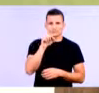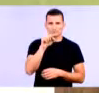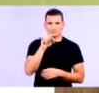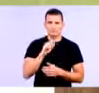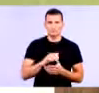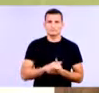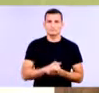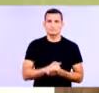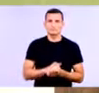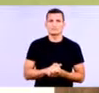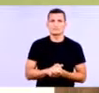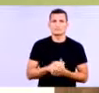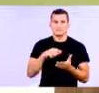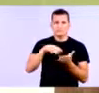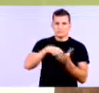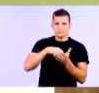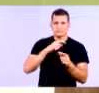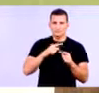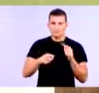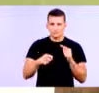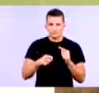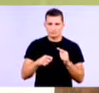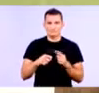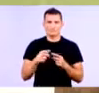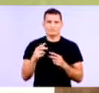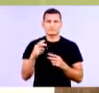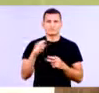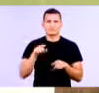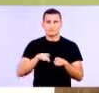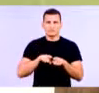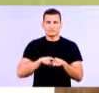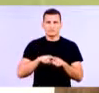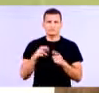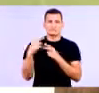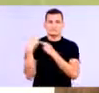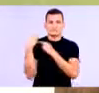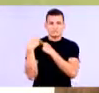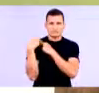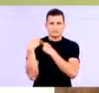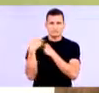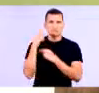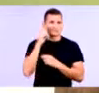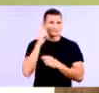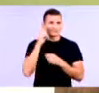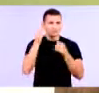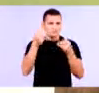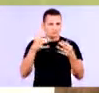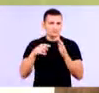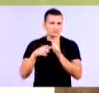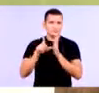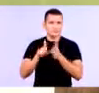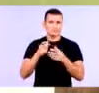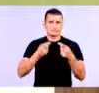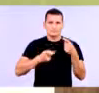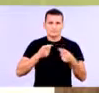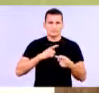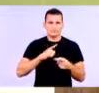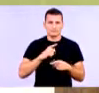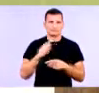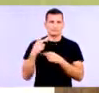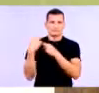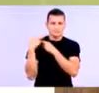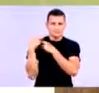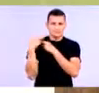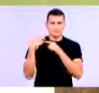as violações e punir os responsáveis. Lembra quando a gente falou, né, mais para trás, que a política ela vai ter a